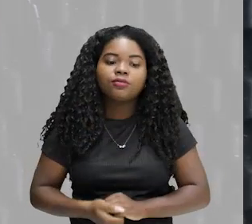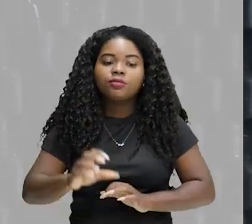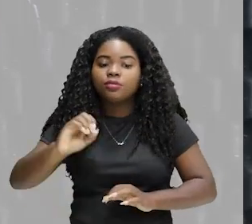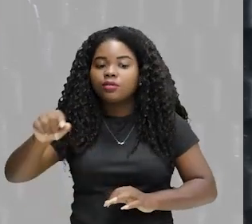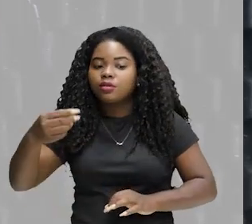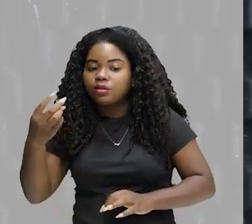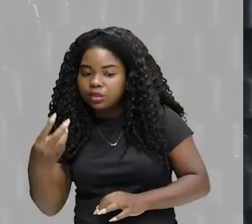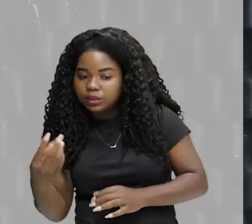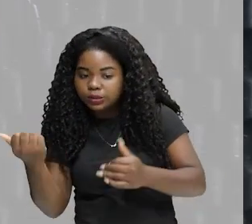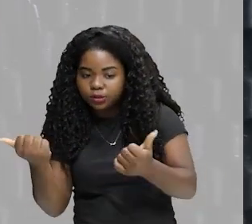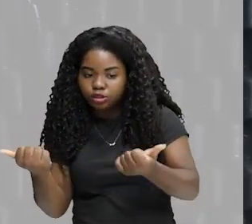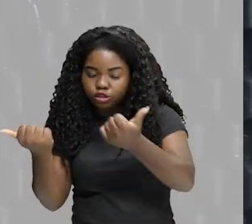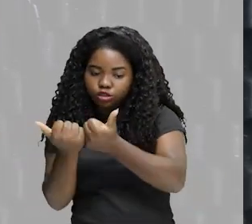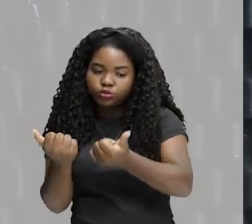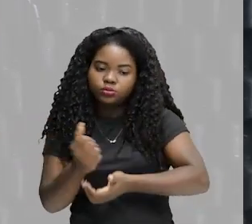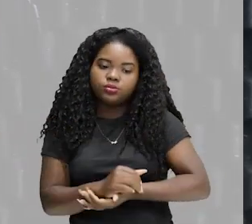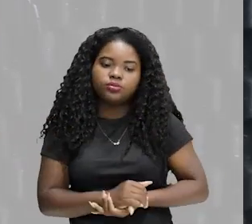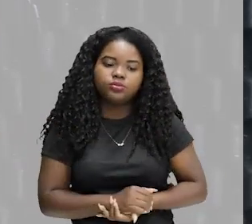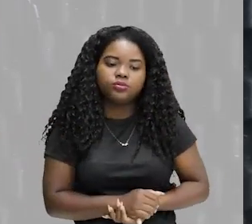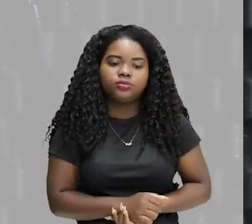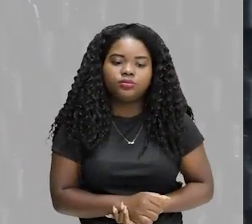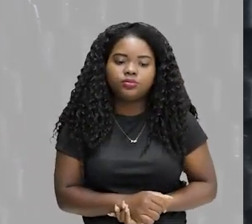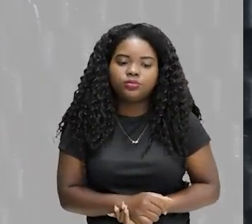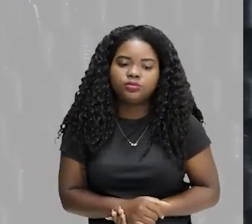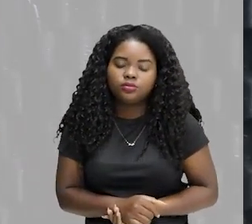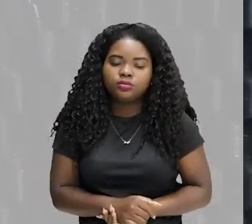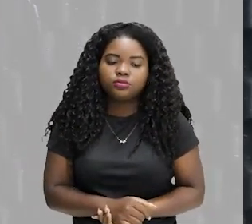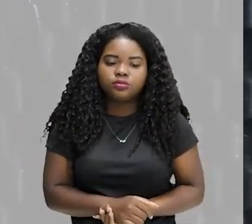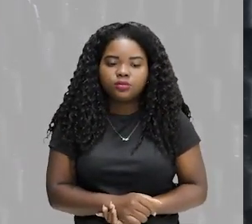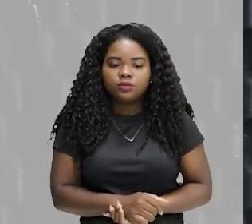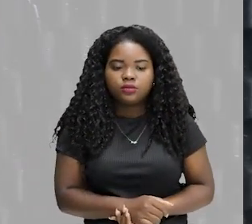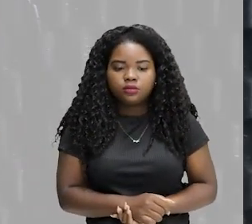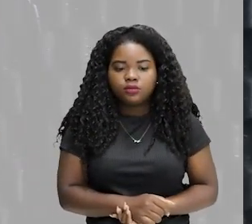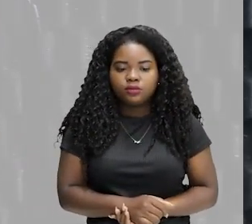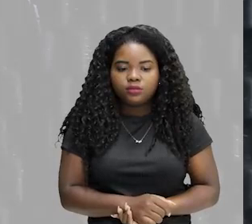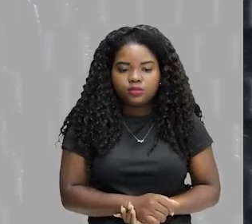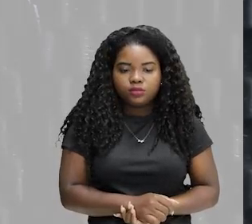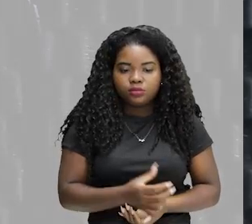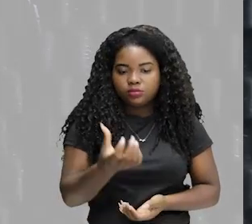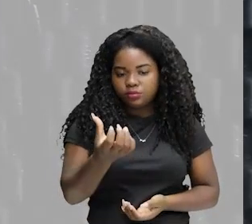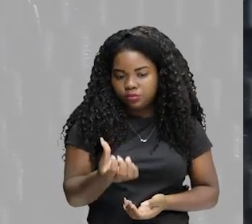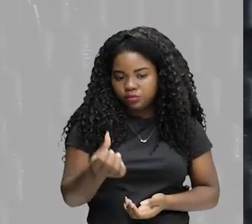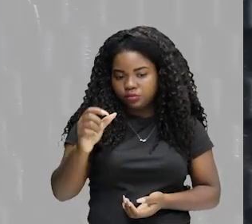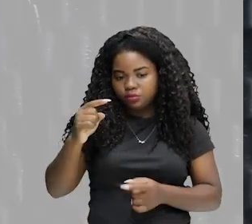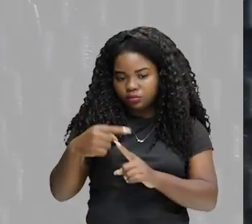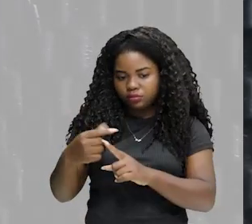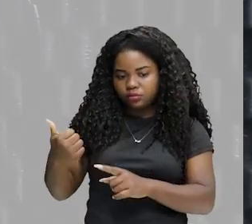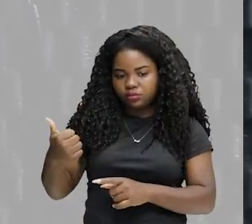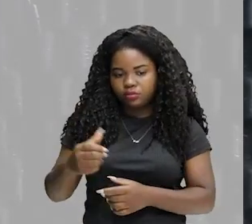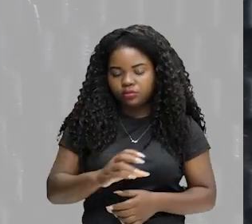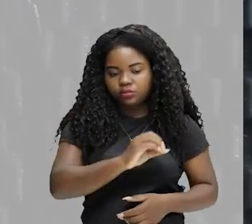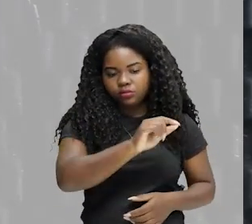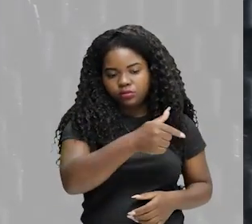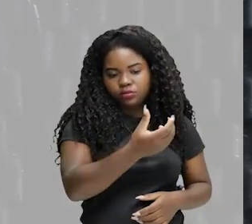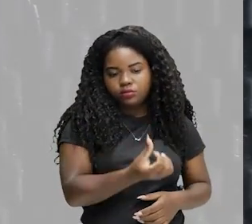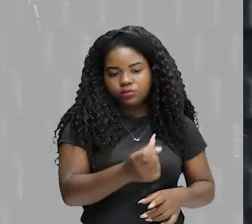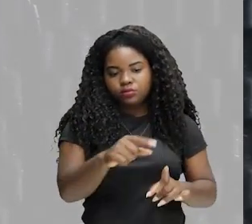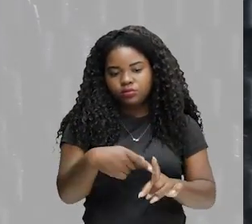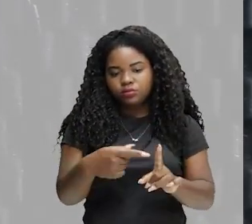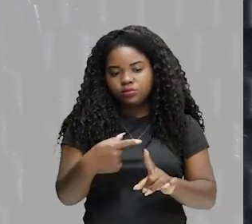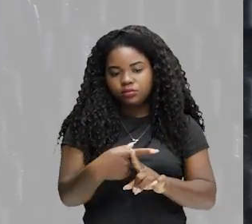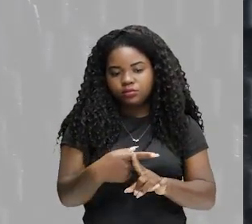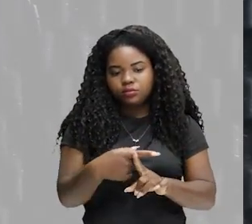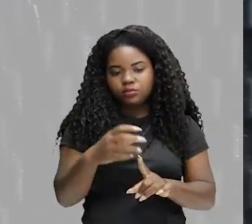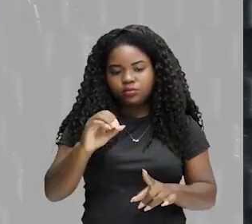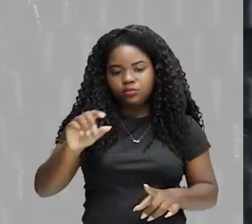eu já estou substituindo, o log de 10 é 1, 6 vezes 1 é 6. Esse 0,3 vai passar para lá dividindo, tá? Na